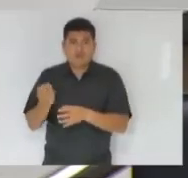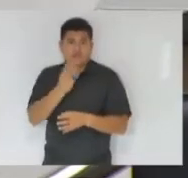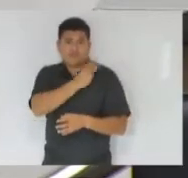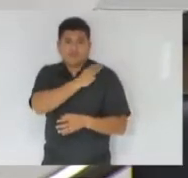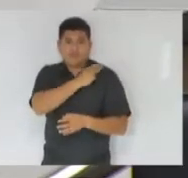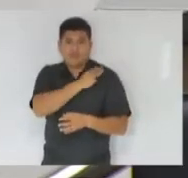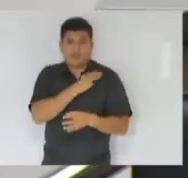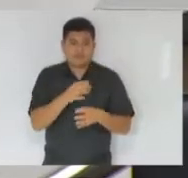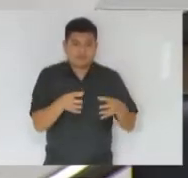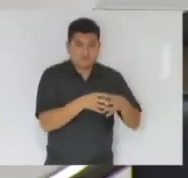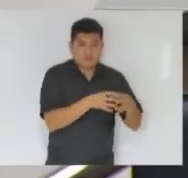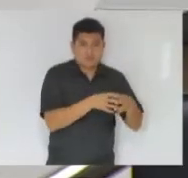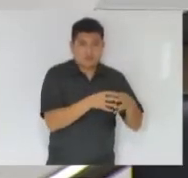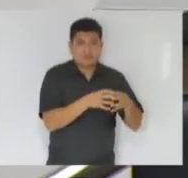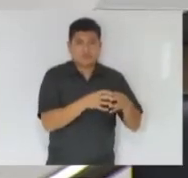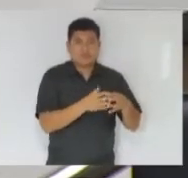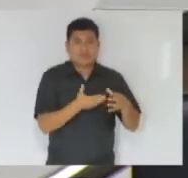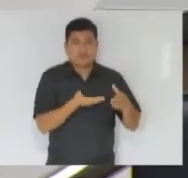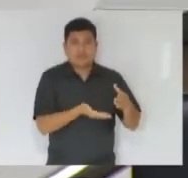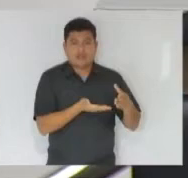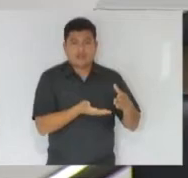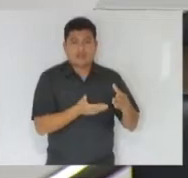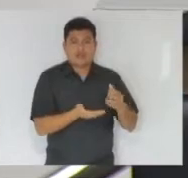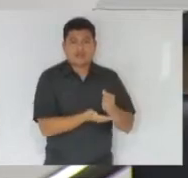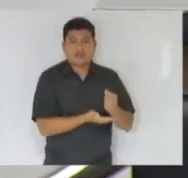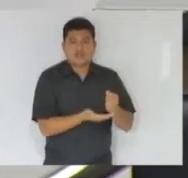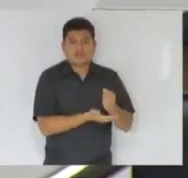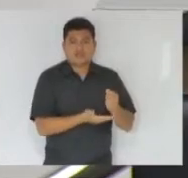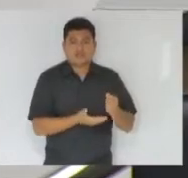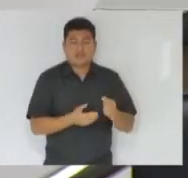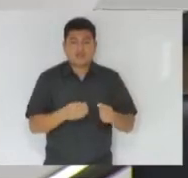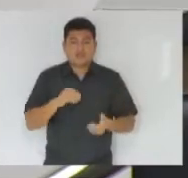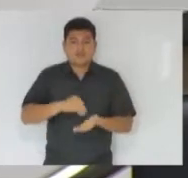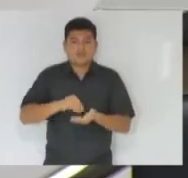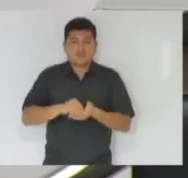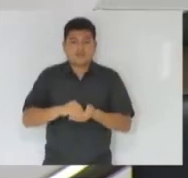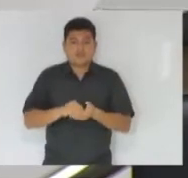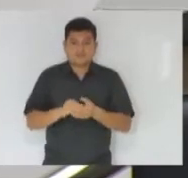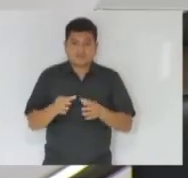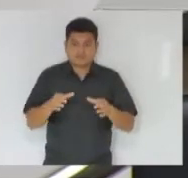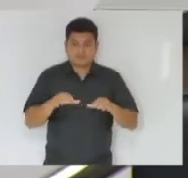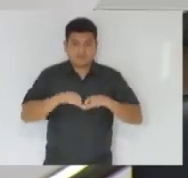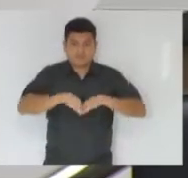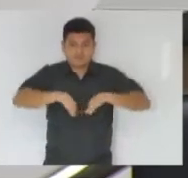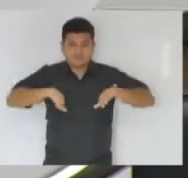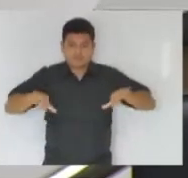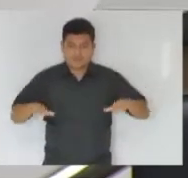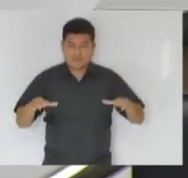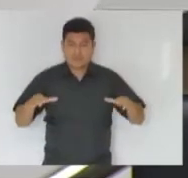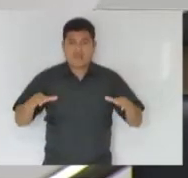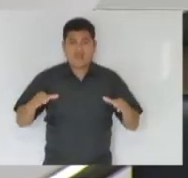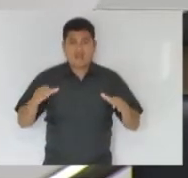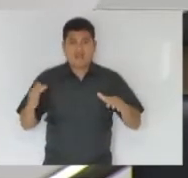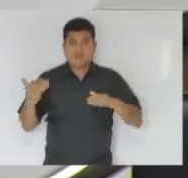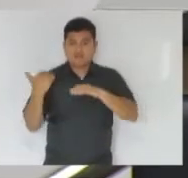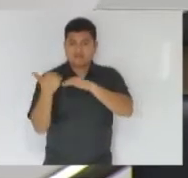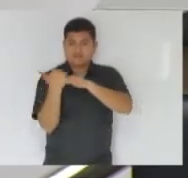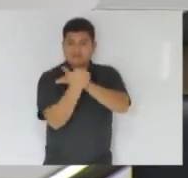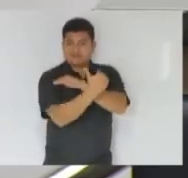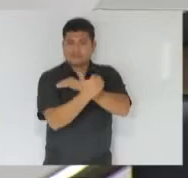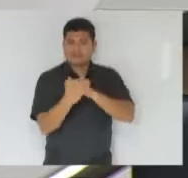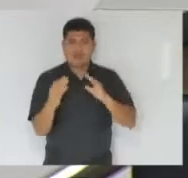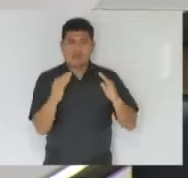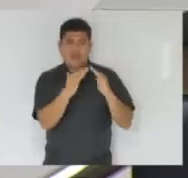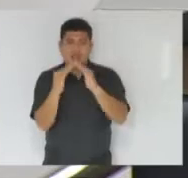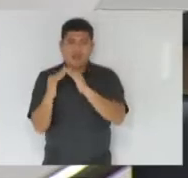que entre uma ala e outra não tem nenhum toldo e os banheiros estão na ala do ensino médio. Então imaginamos nós, crianças